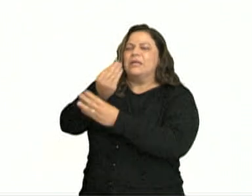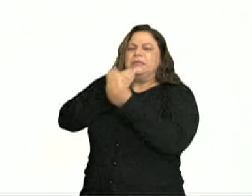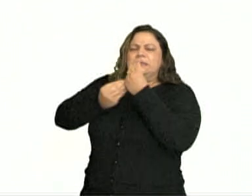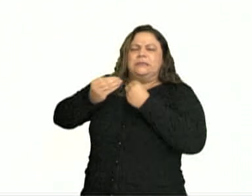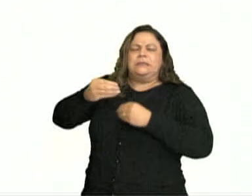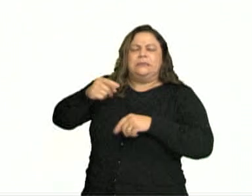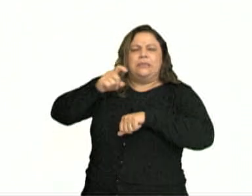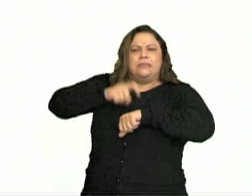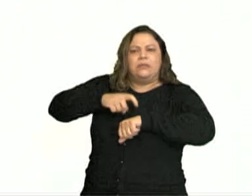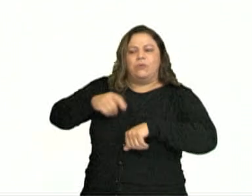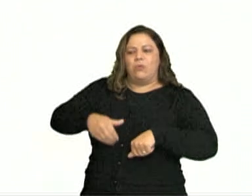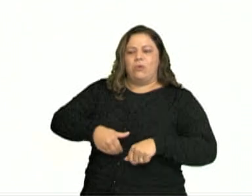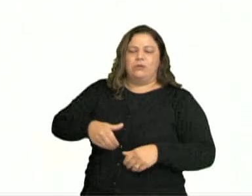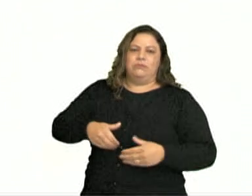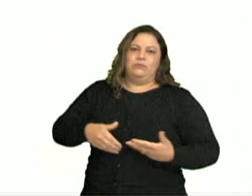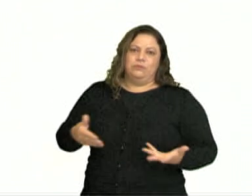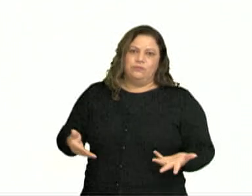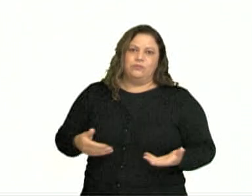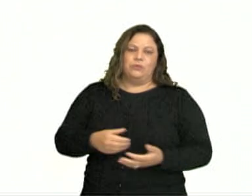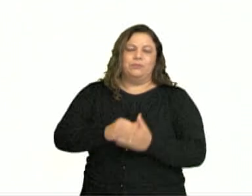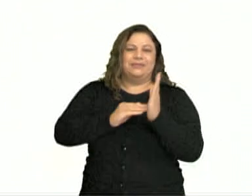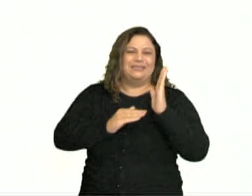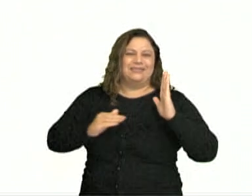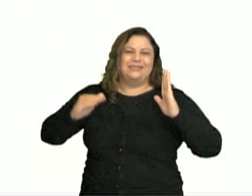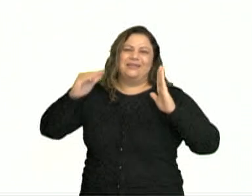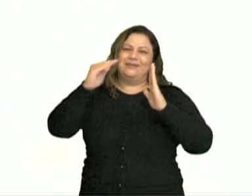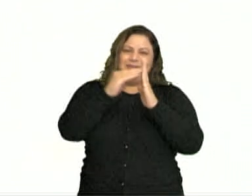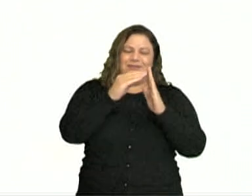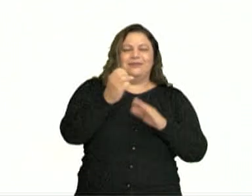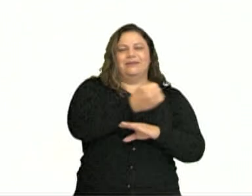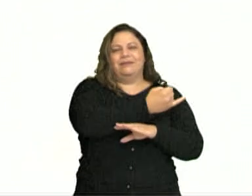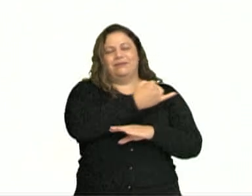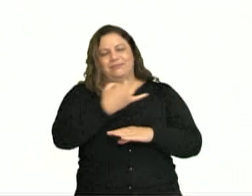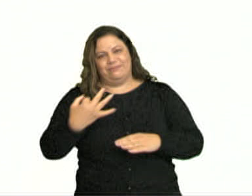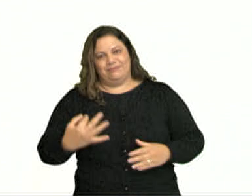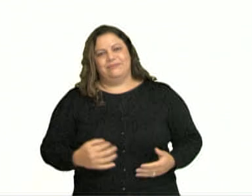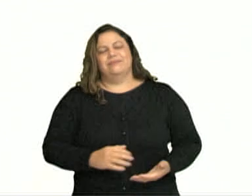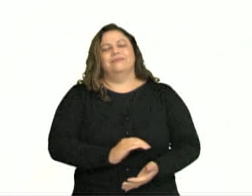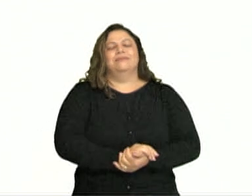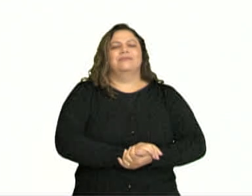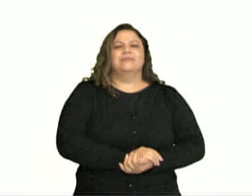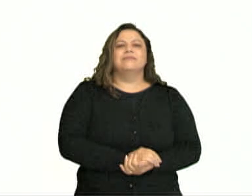acaba exagerando na quantidade e a digestão também não fica muito adequada.